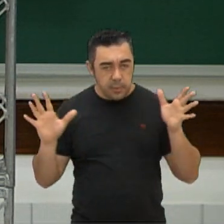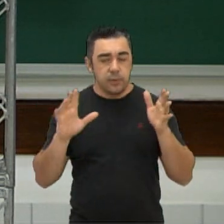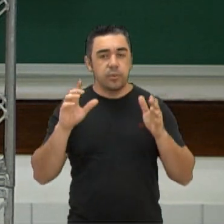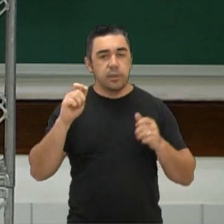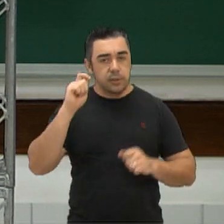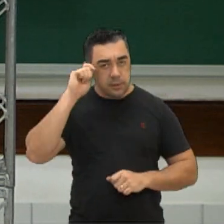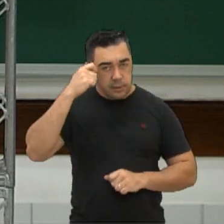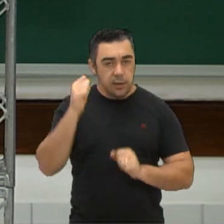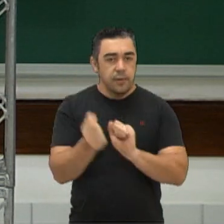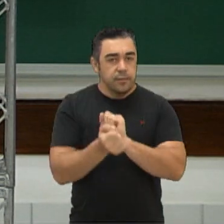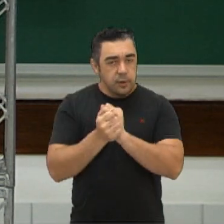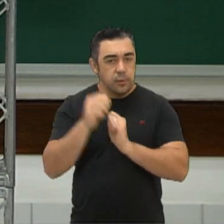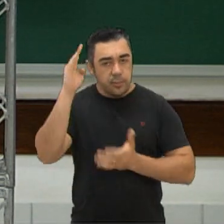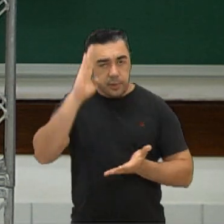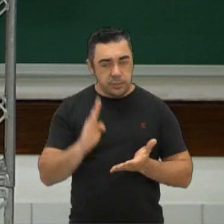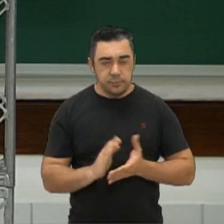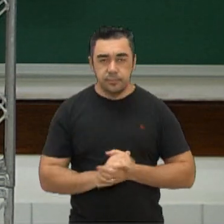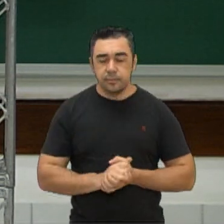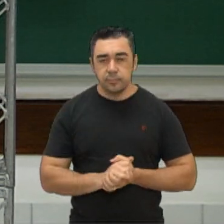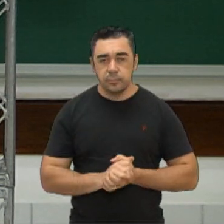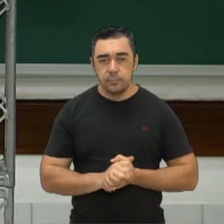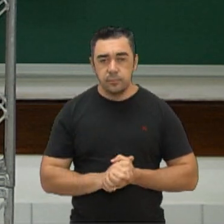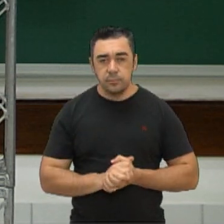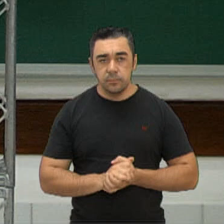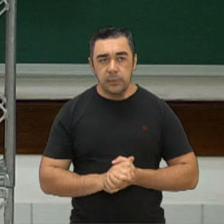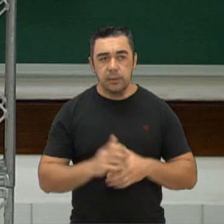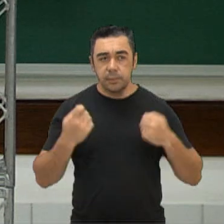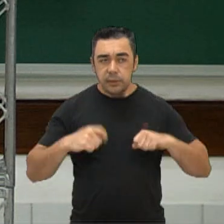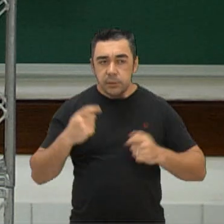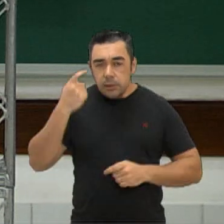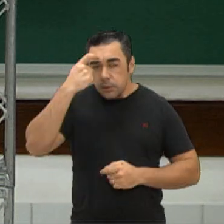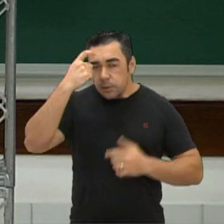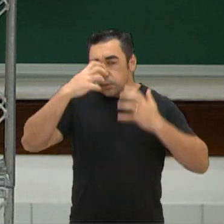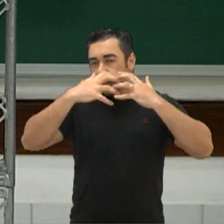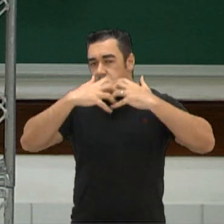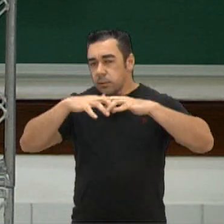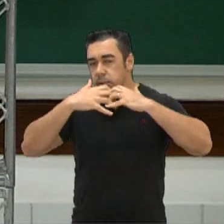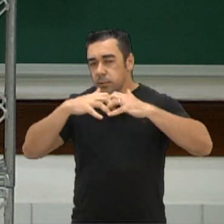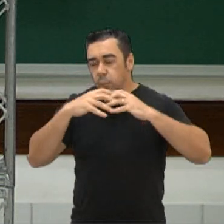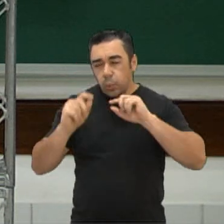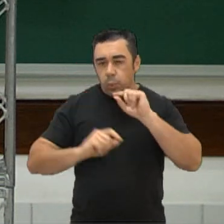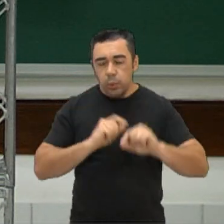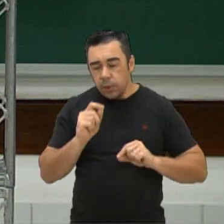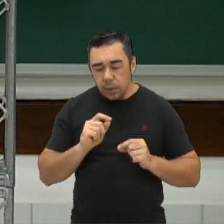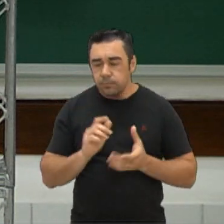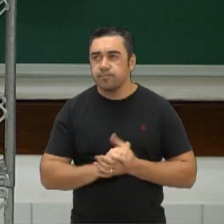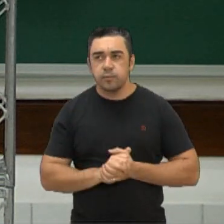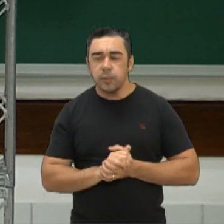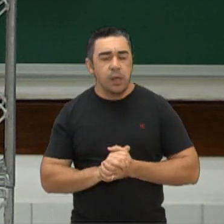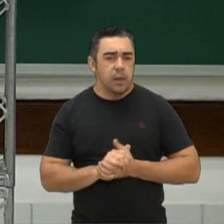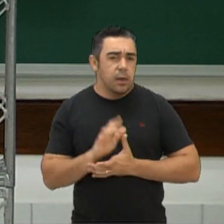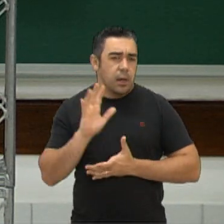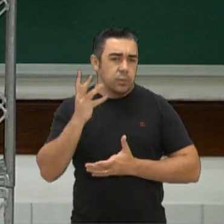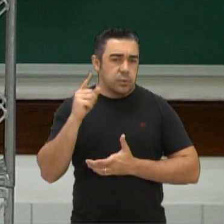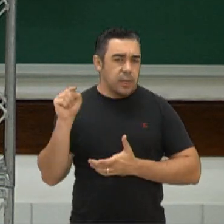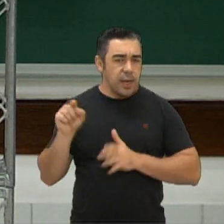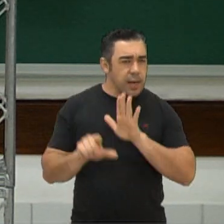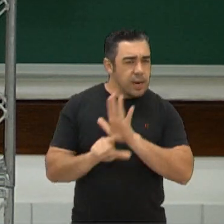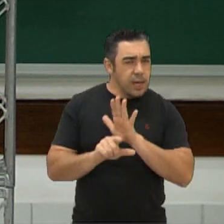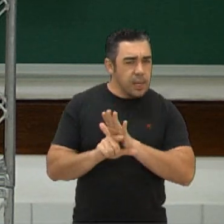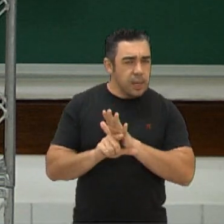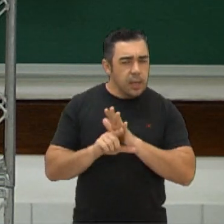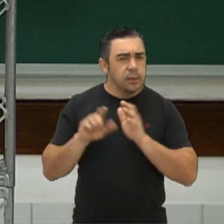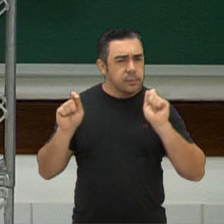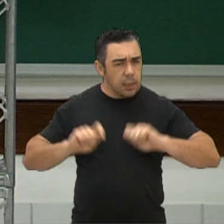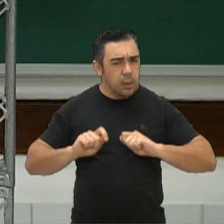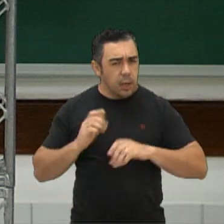dessa data. A gente precisa fazer essa reflexão. Em que medida, até que ponto, essas leis elas